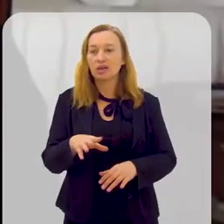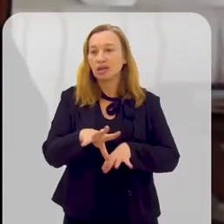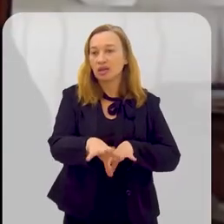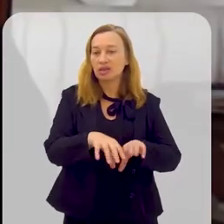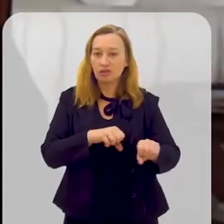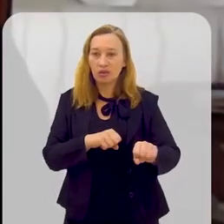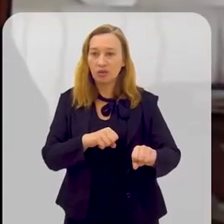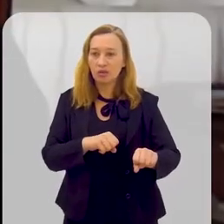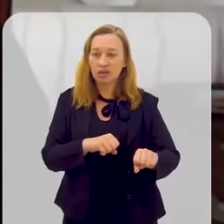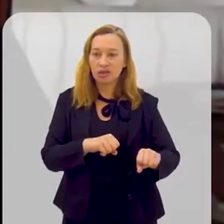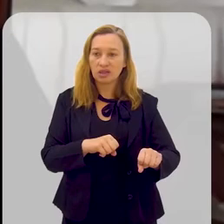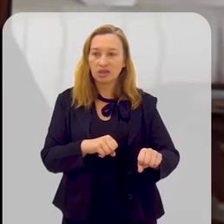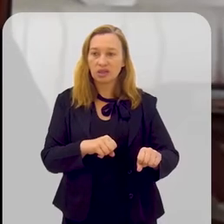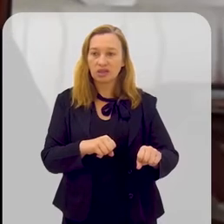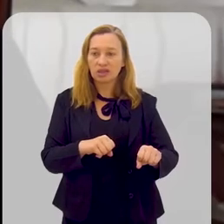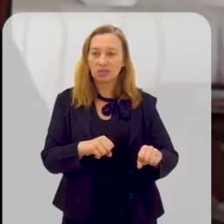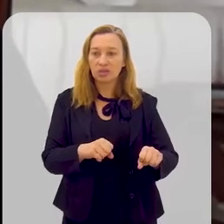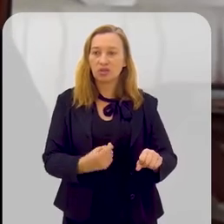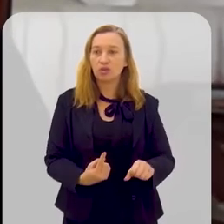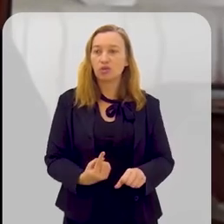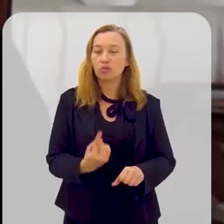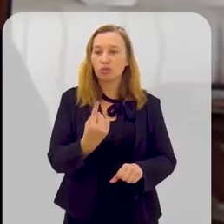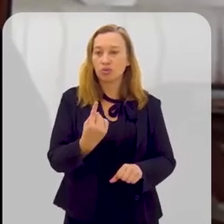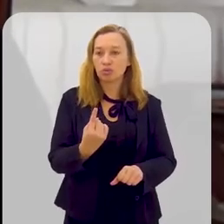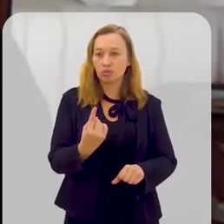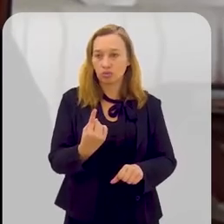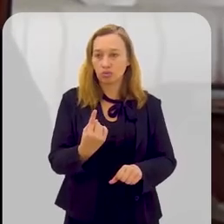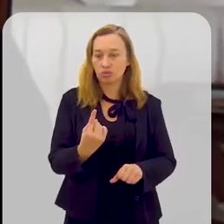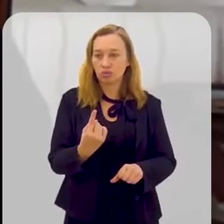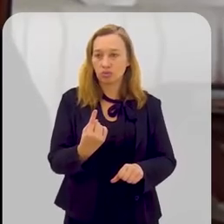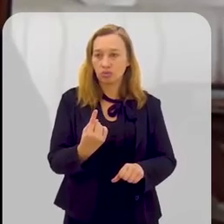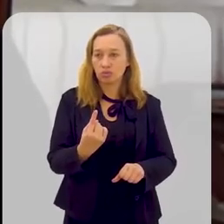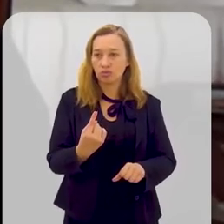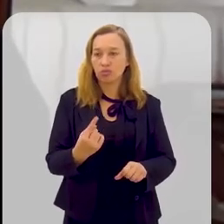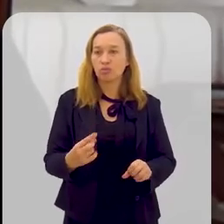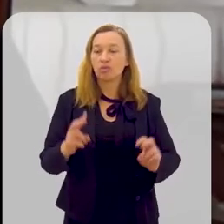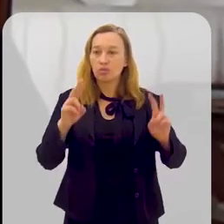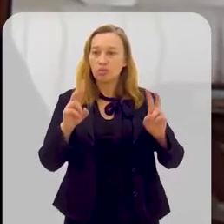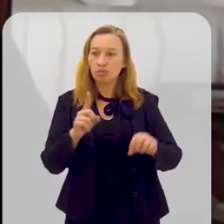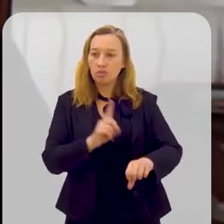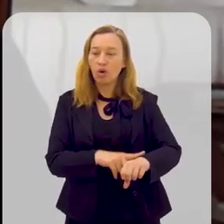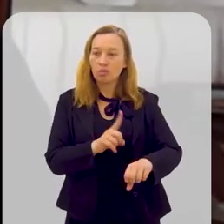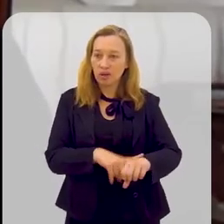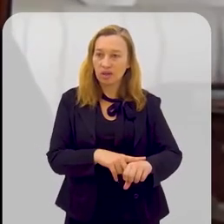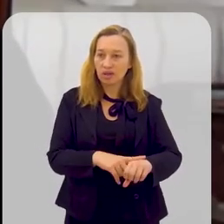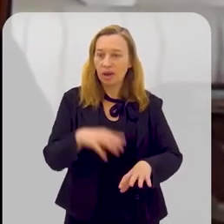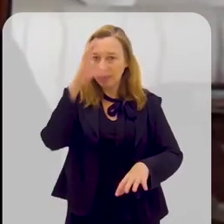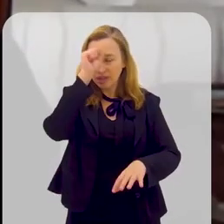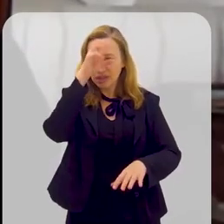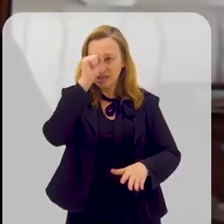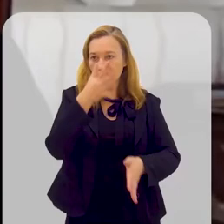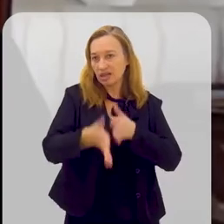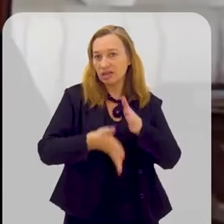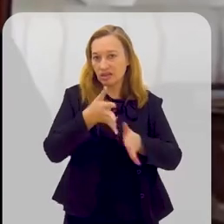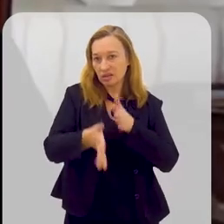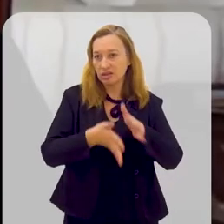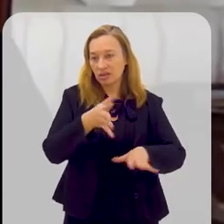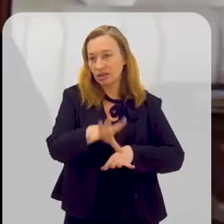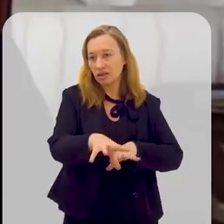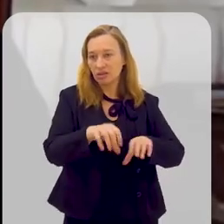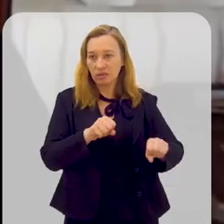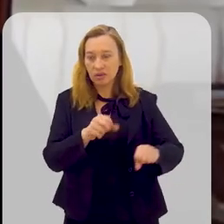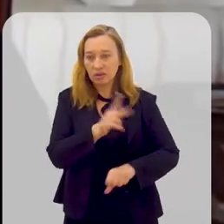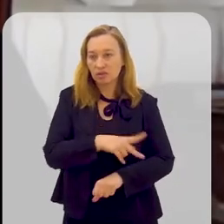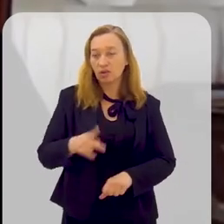para esse informar ele passou por um semestre de aprendizado de língua de sinais seja no seu curso de